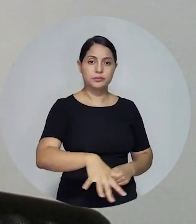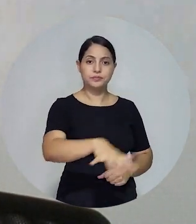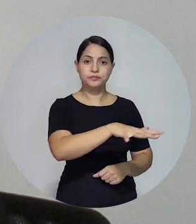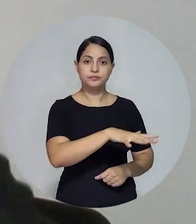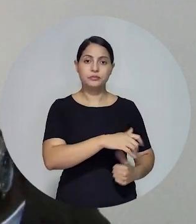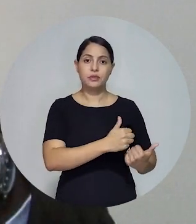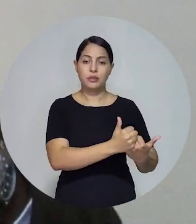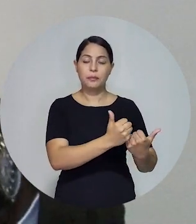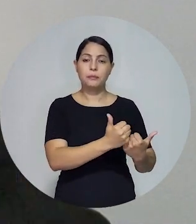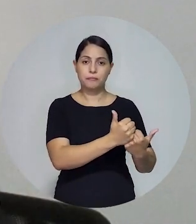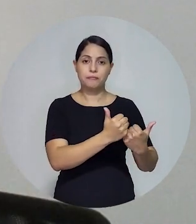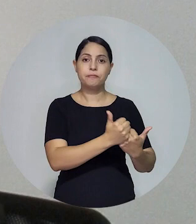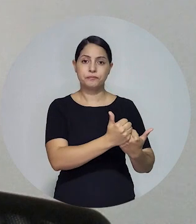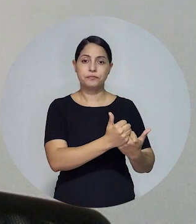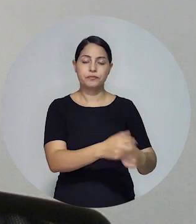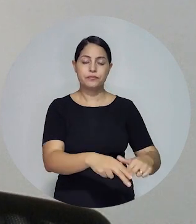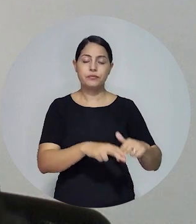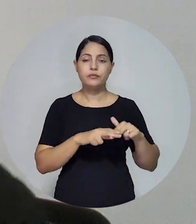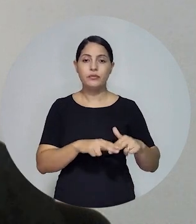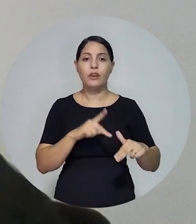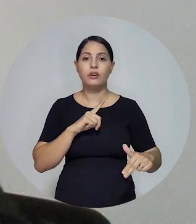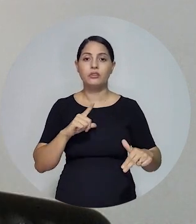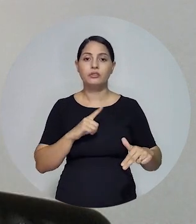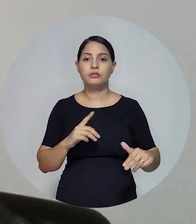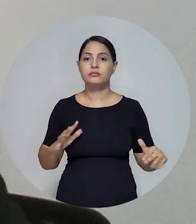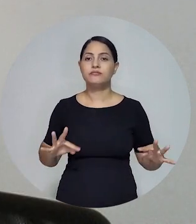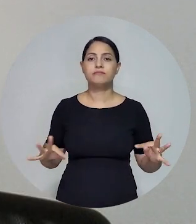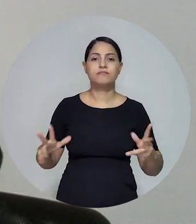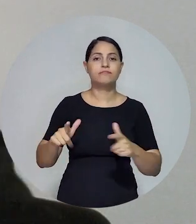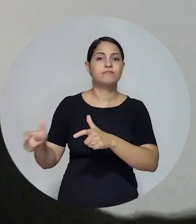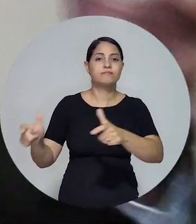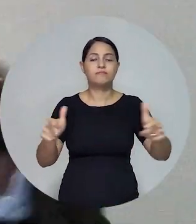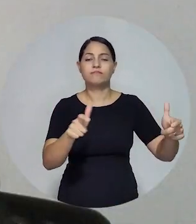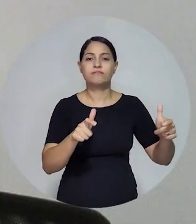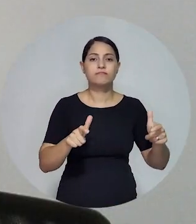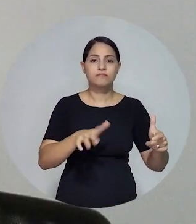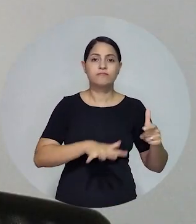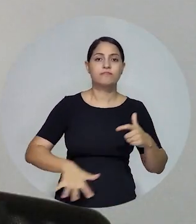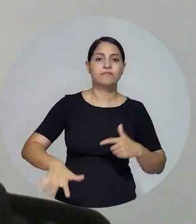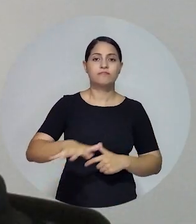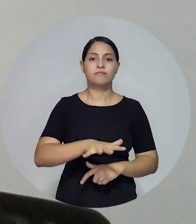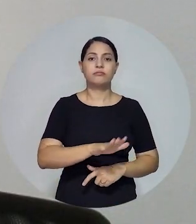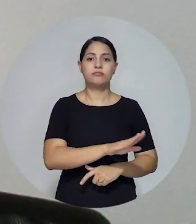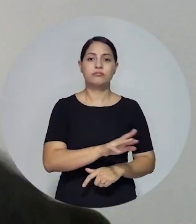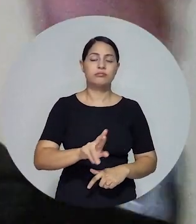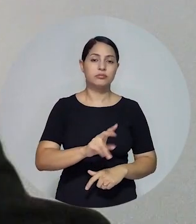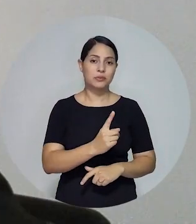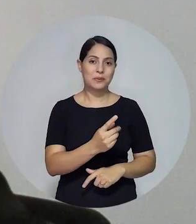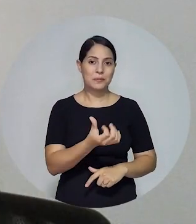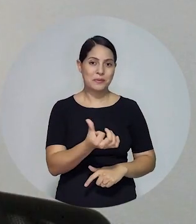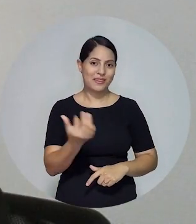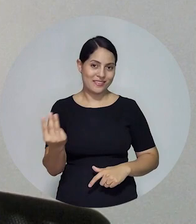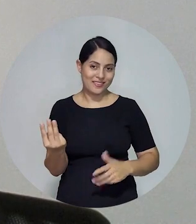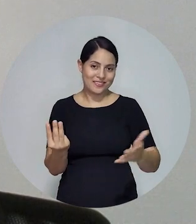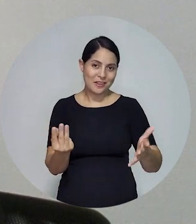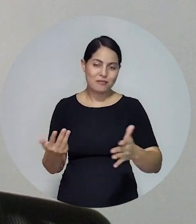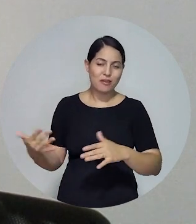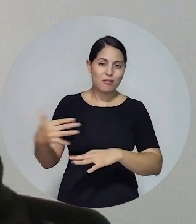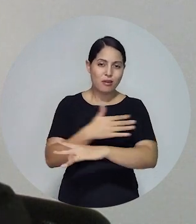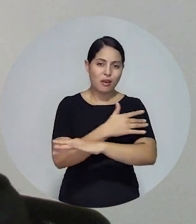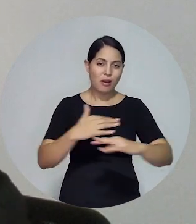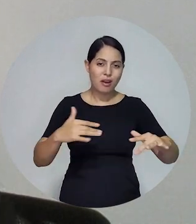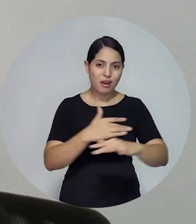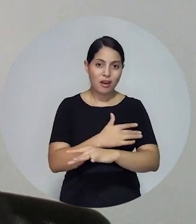advogados e advogadas que terão aqui nesse espaço, nesse polo regional, que é um ponto de encontro de todos que trafegam, por exemplo, pela